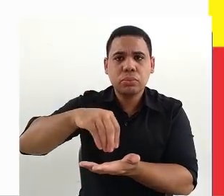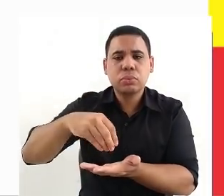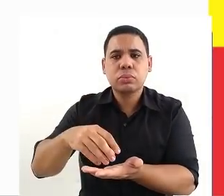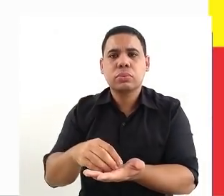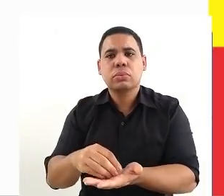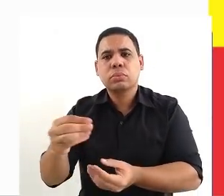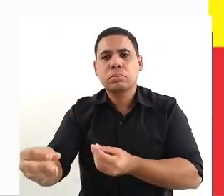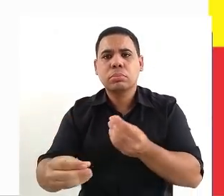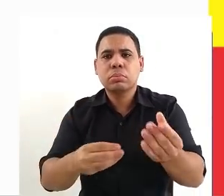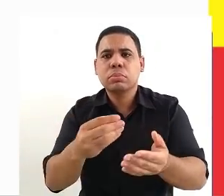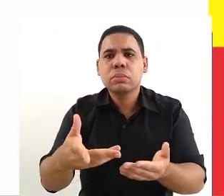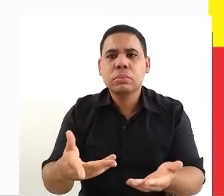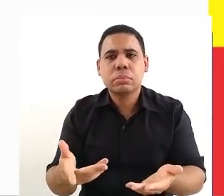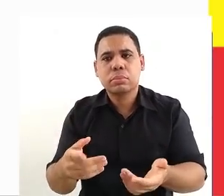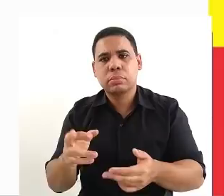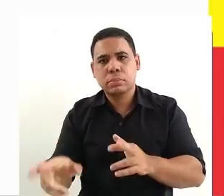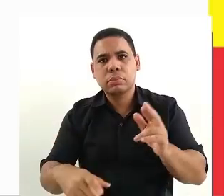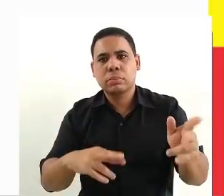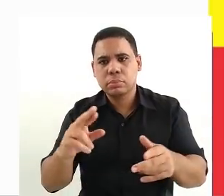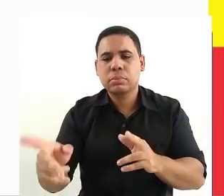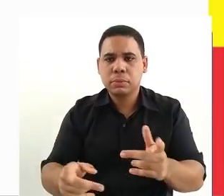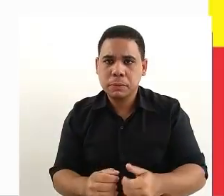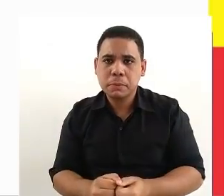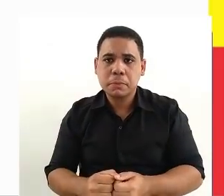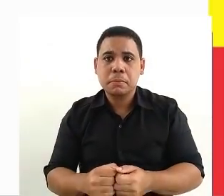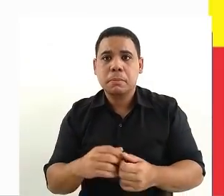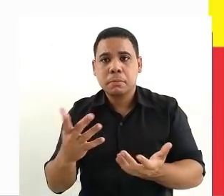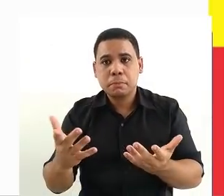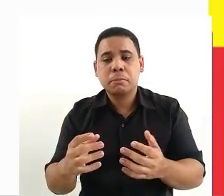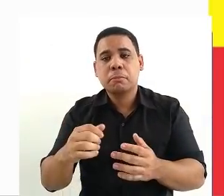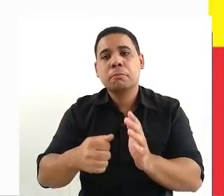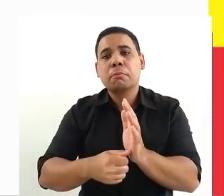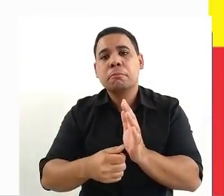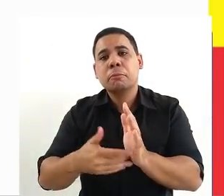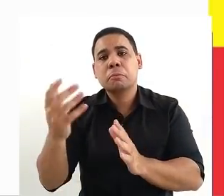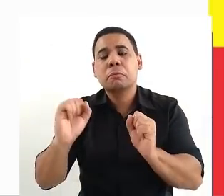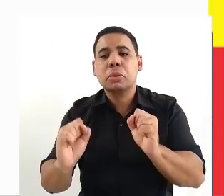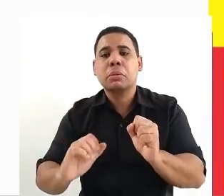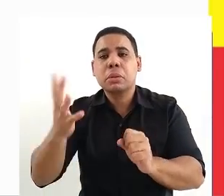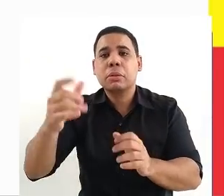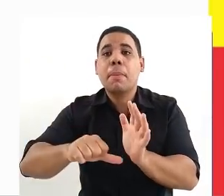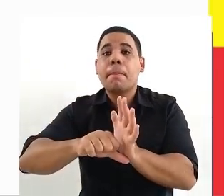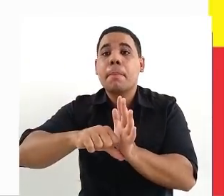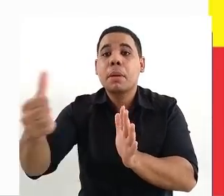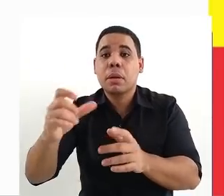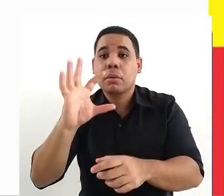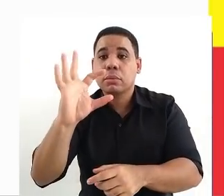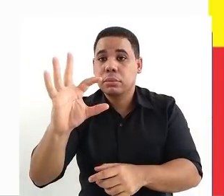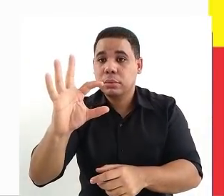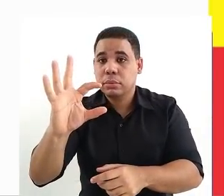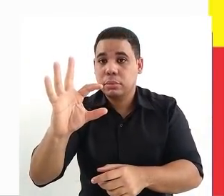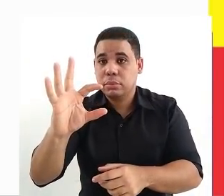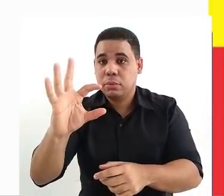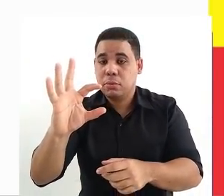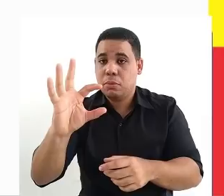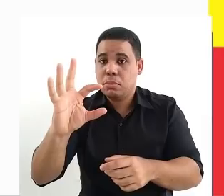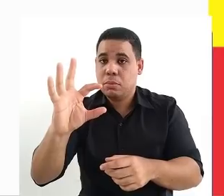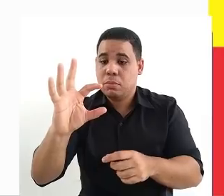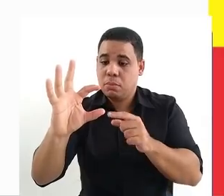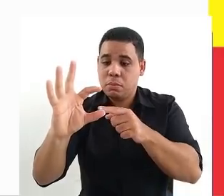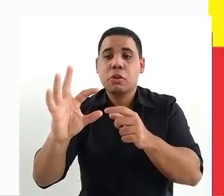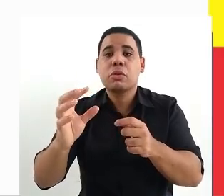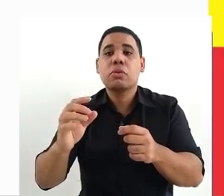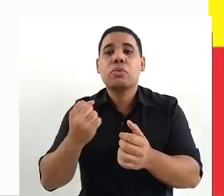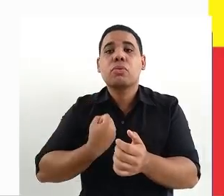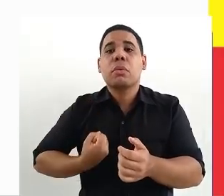aleatoriamente. Qual a probabilidade do primeiro cartão retirado da urna ser um número maior que